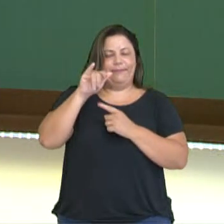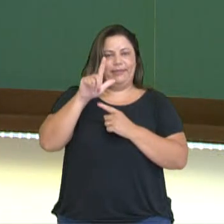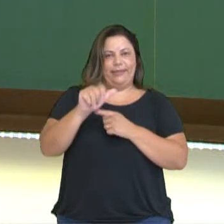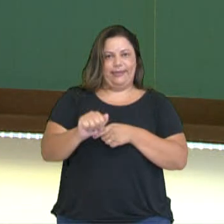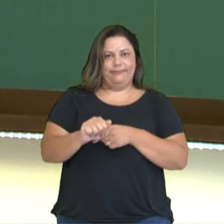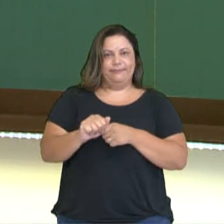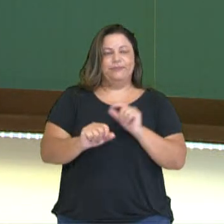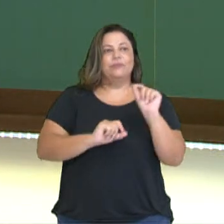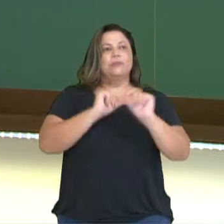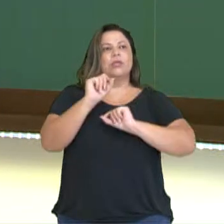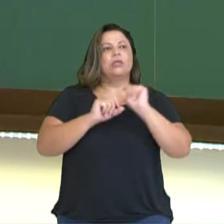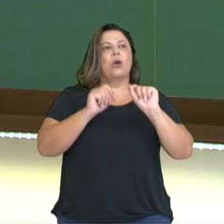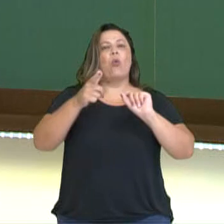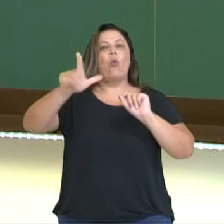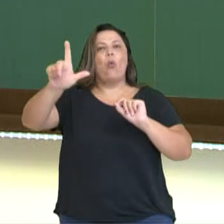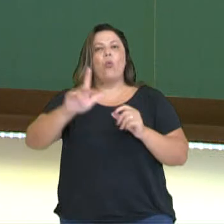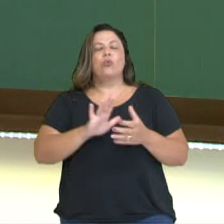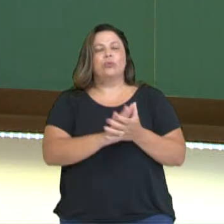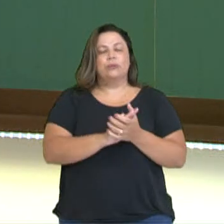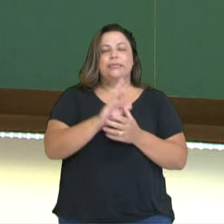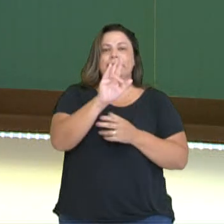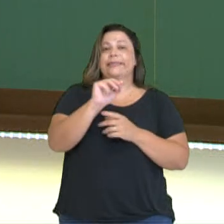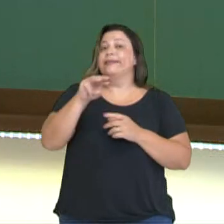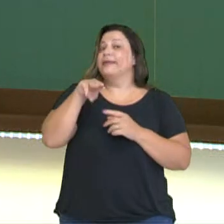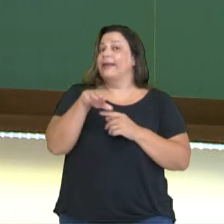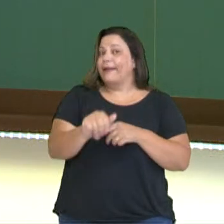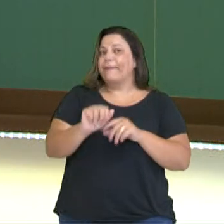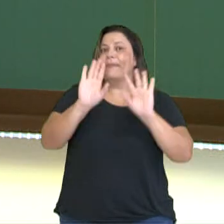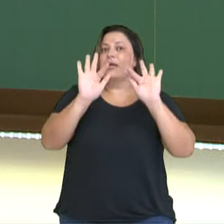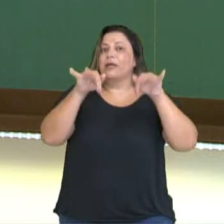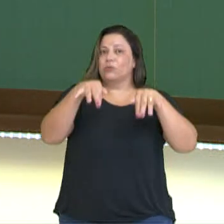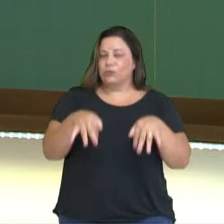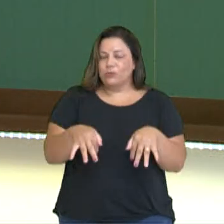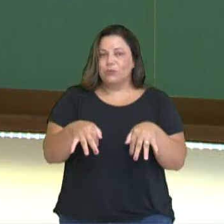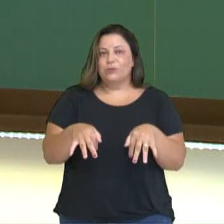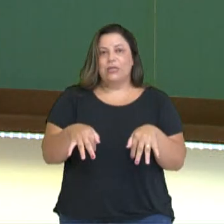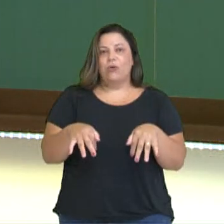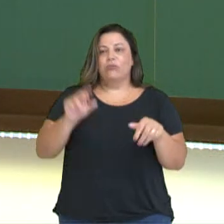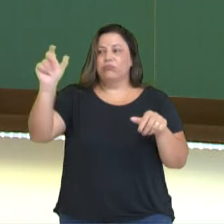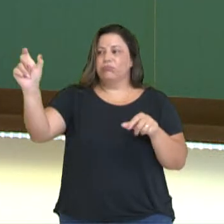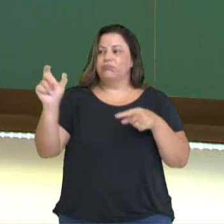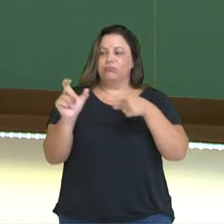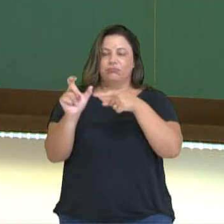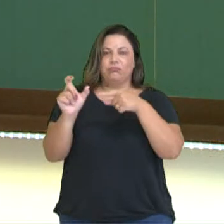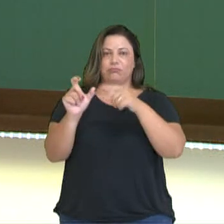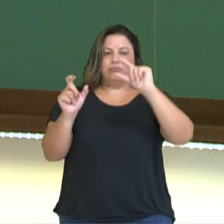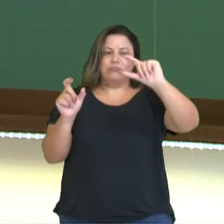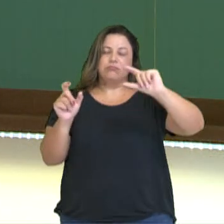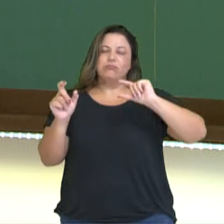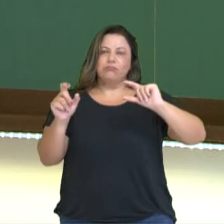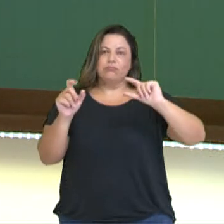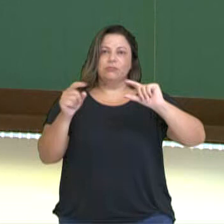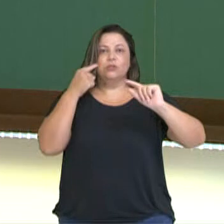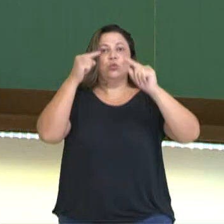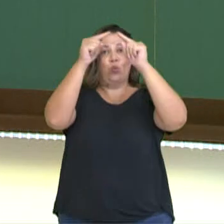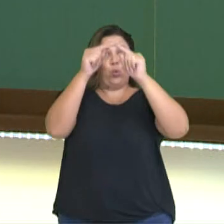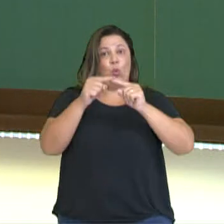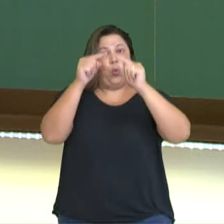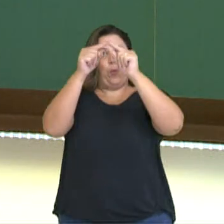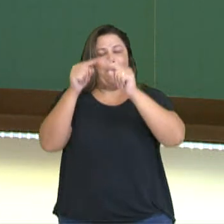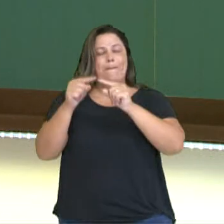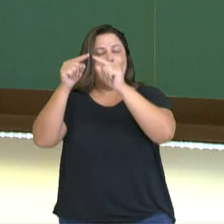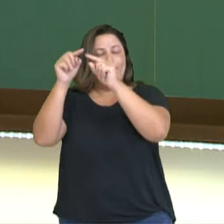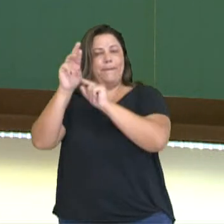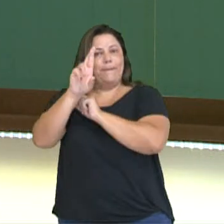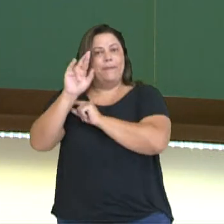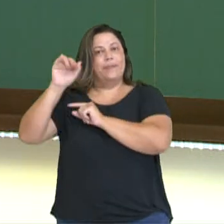tá? Outra, rima é no finalzinho. Vocês têm que fazer aquela combinação entre rima e métrica. Somando o quê? Juntando